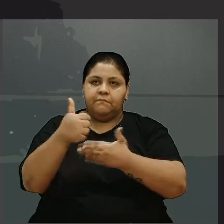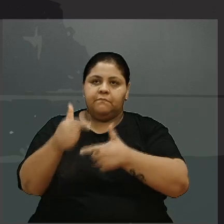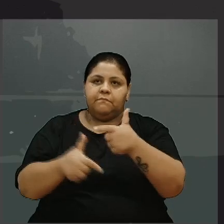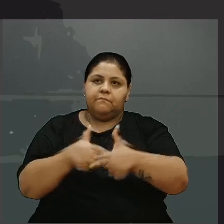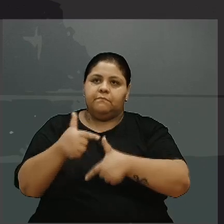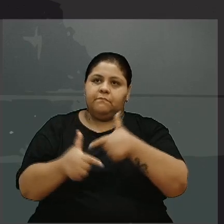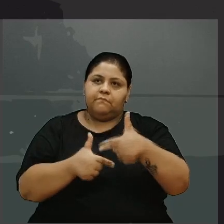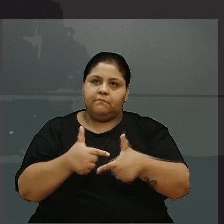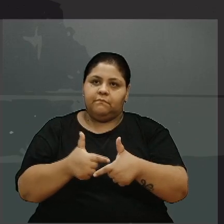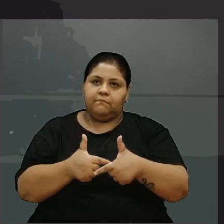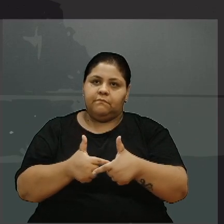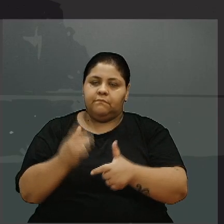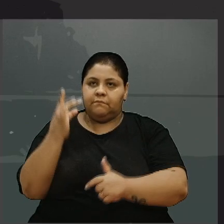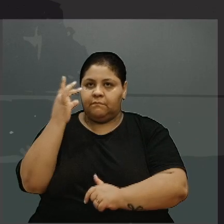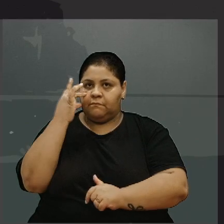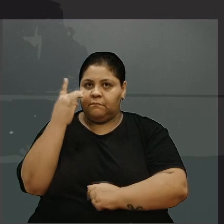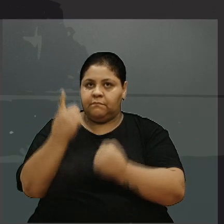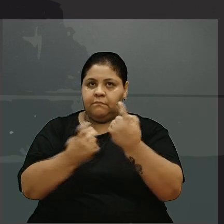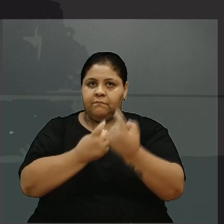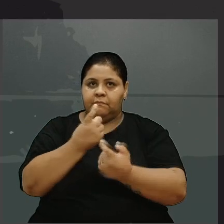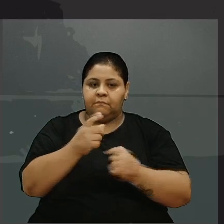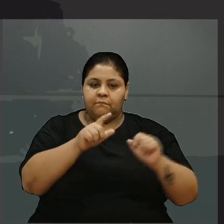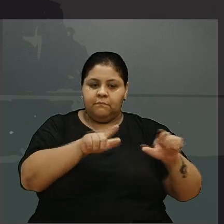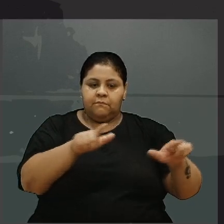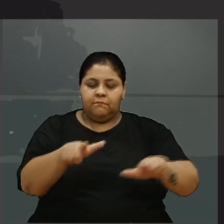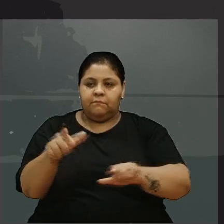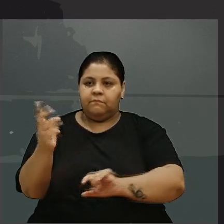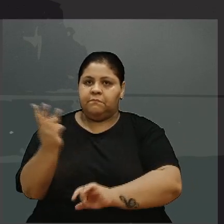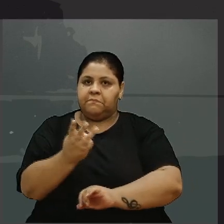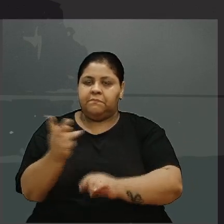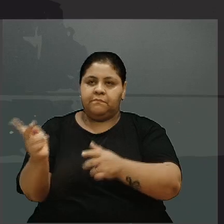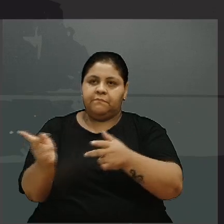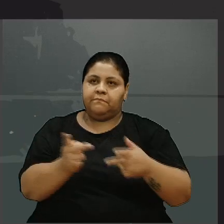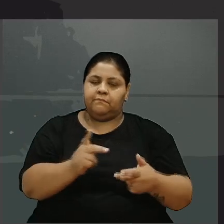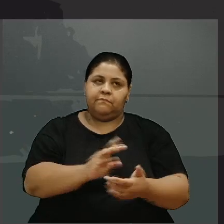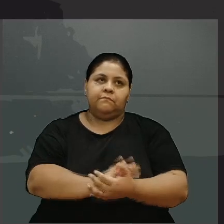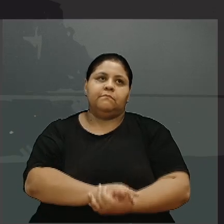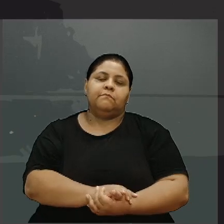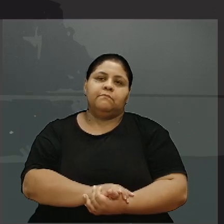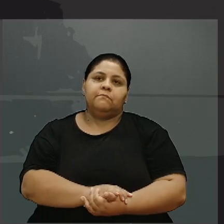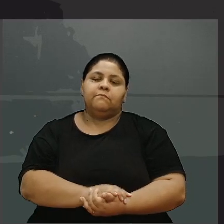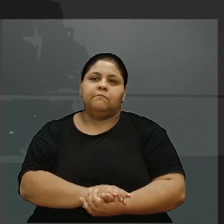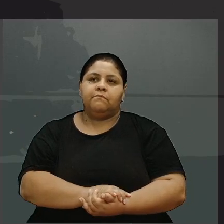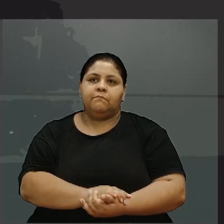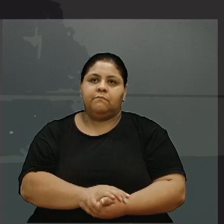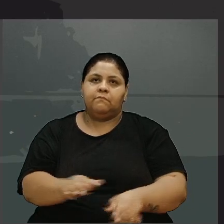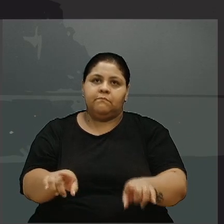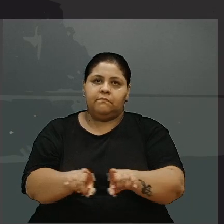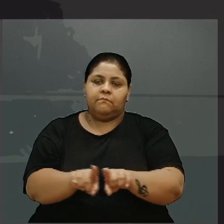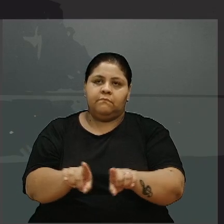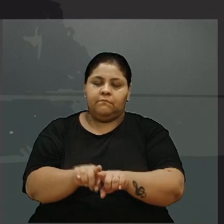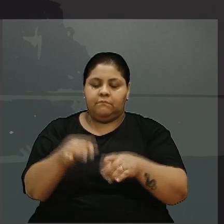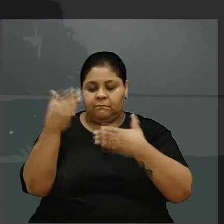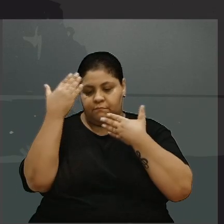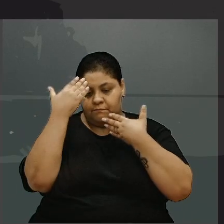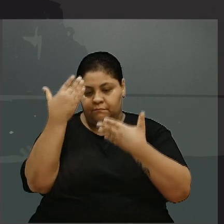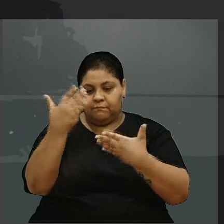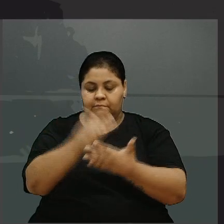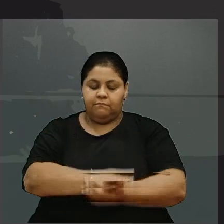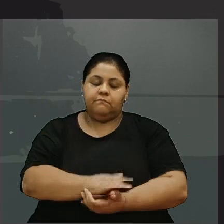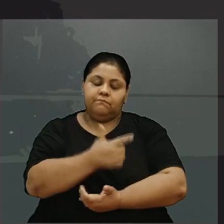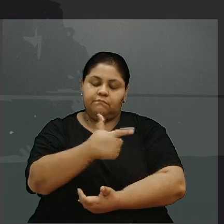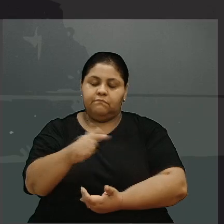dedicação, presença em alguns locais que a Corte está visitando. Quero também agradecer os